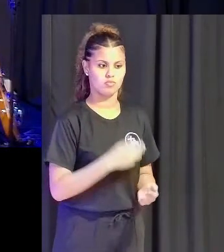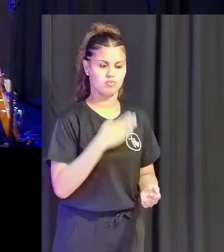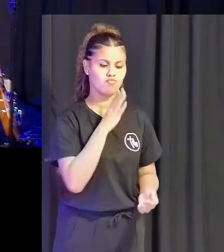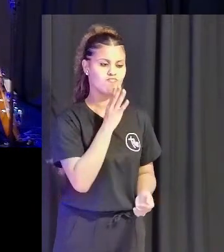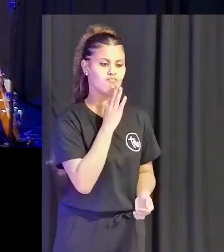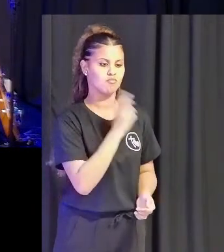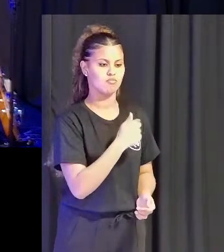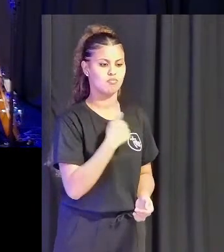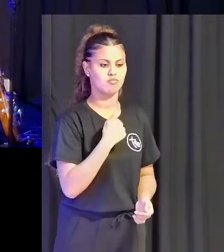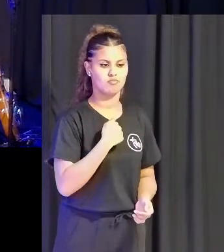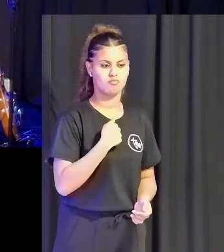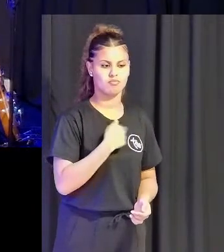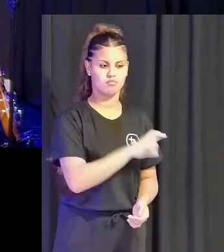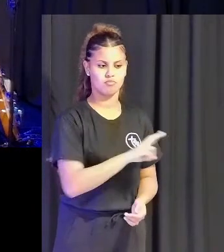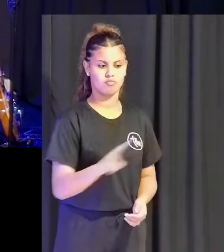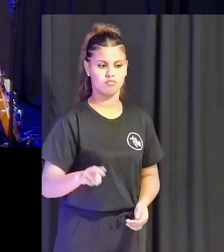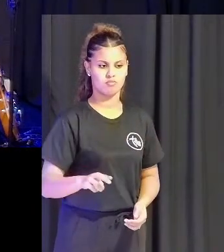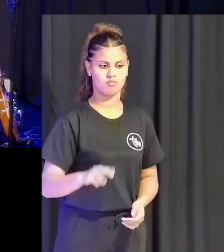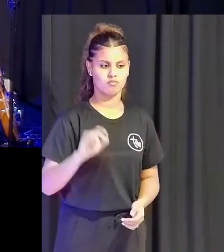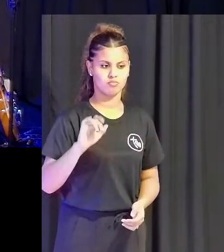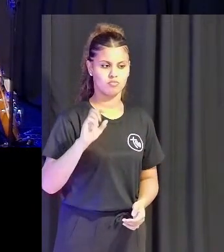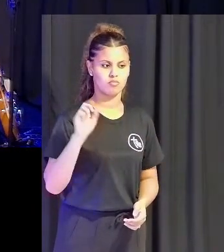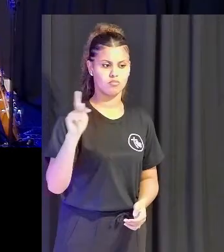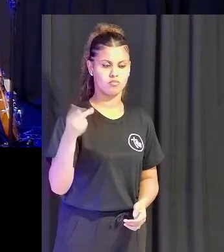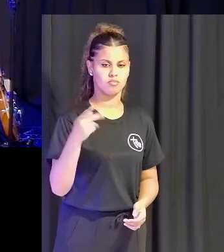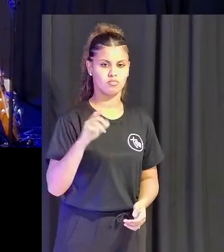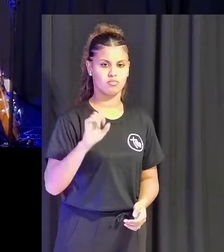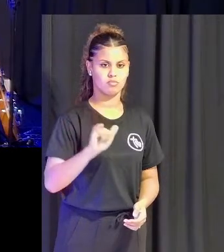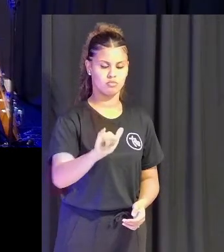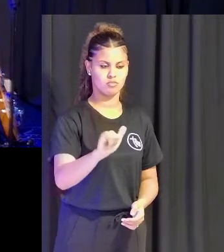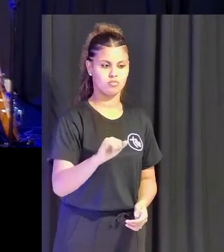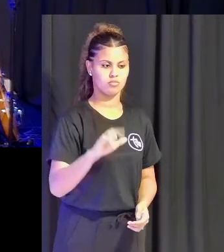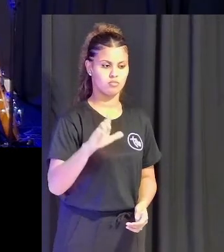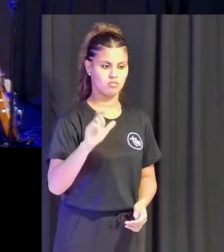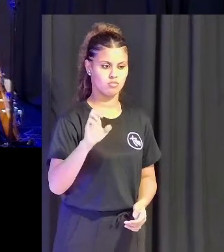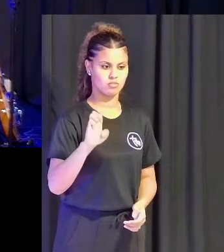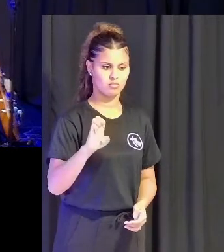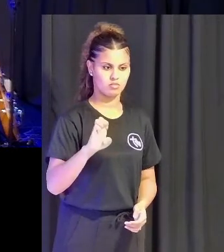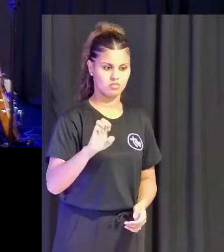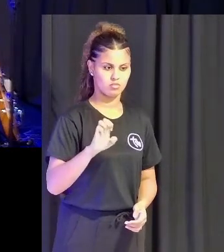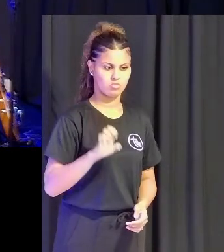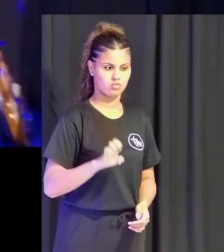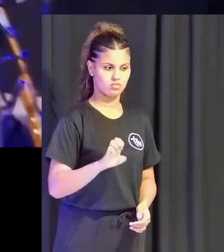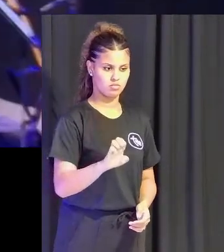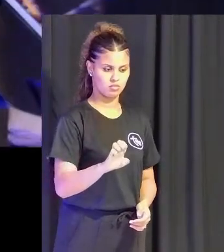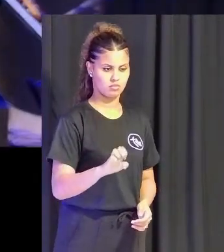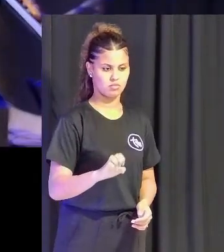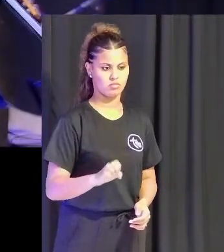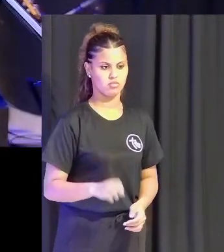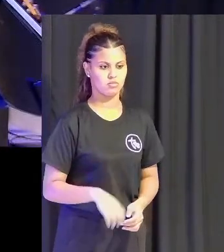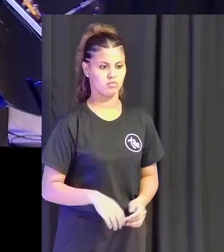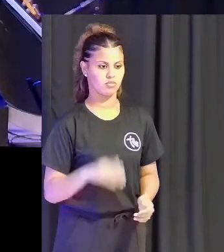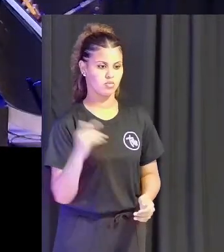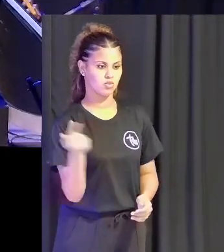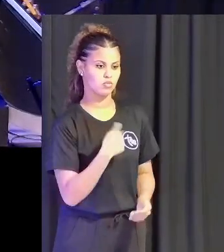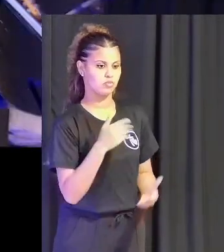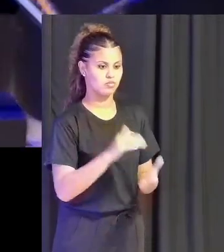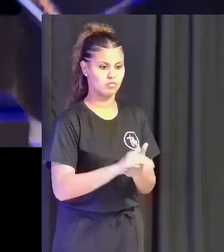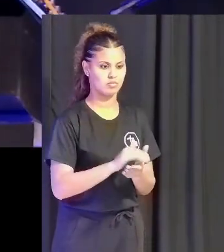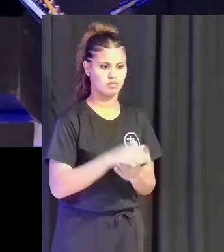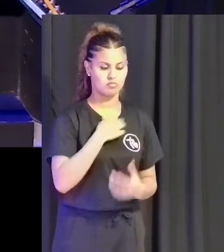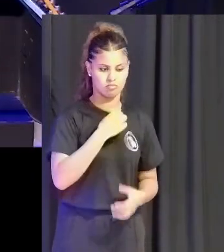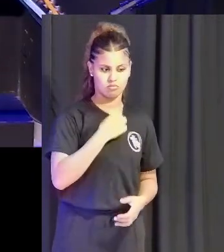Caio e junto com minha esposa nós somos missionários de uma junta norte-americana que se chama International Mission Board, a